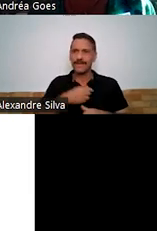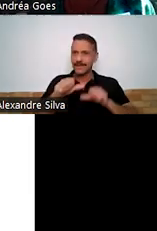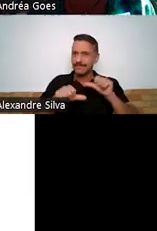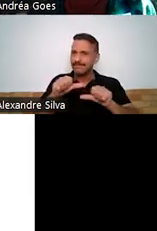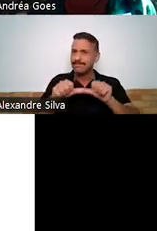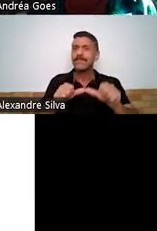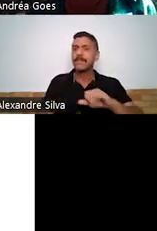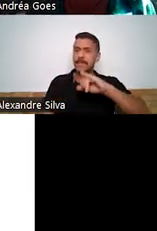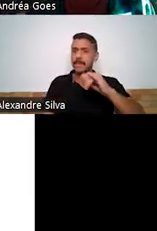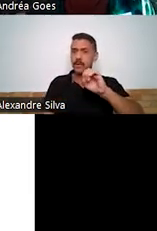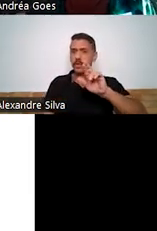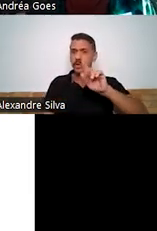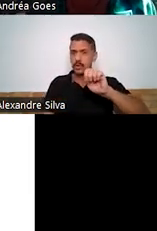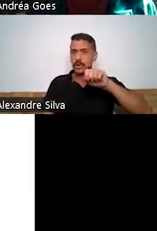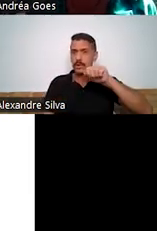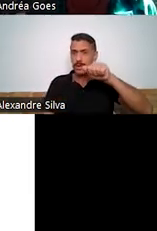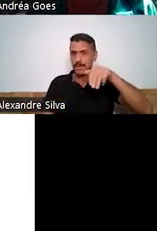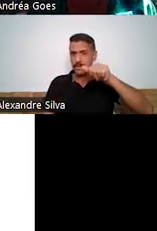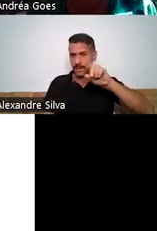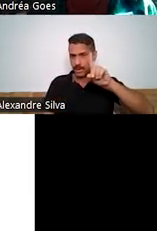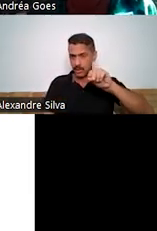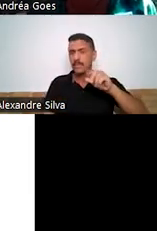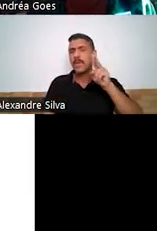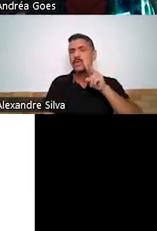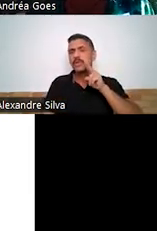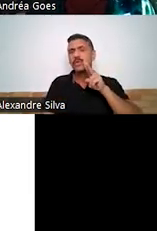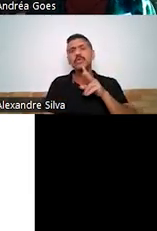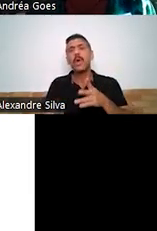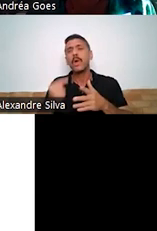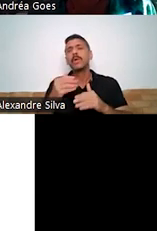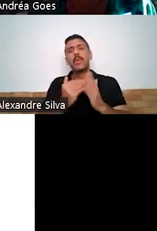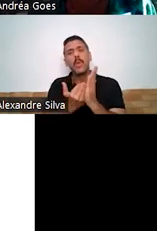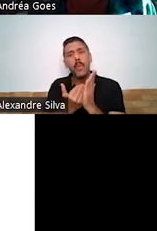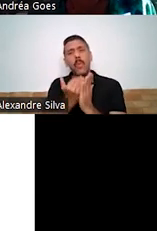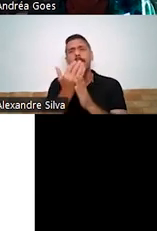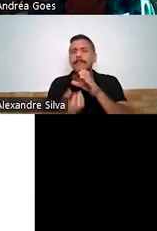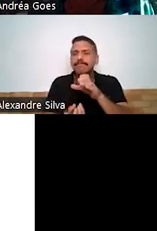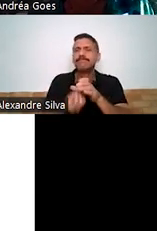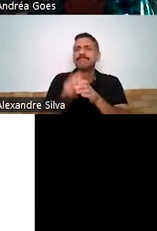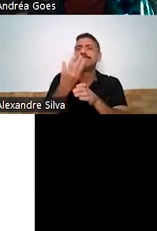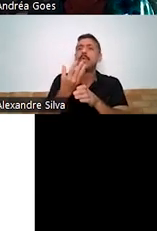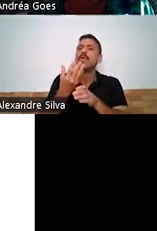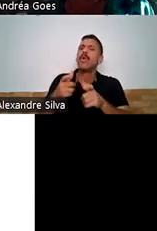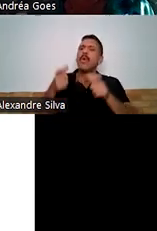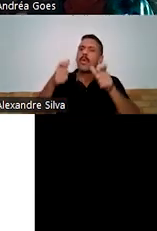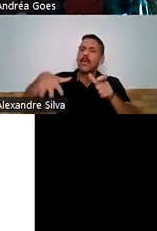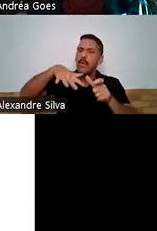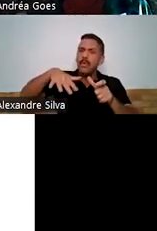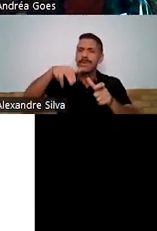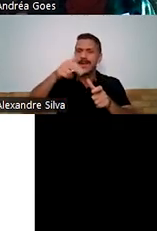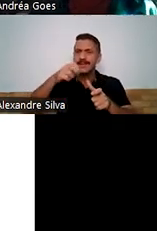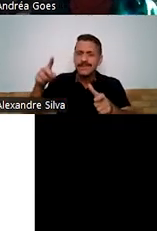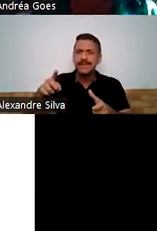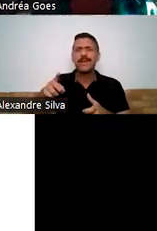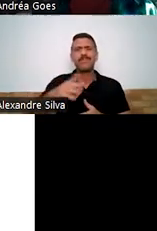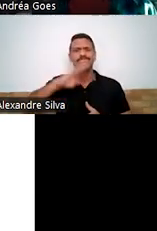Jorge Amado complementa aqui dizendo que é a história da formação da nação brasileira, nossa nação, nossa nacionalidade,